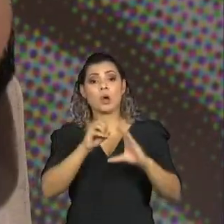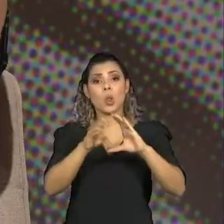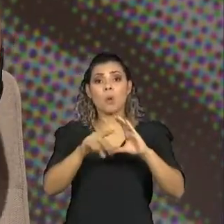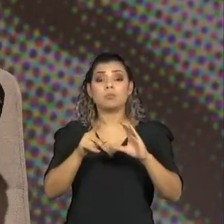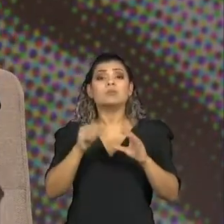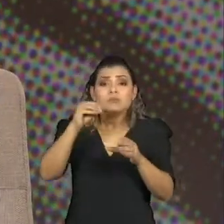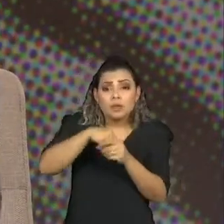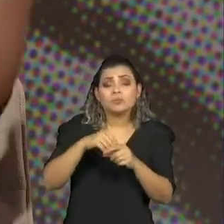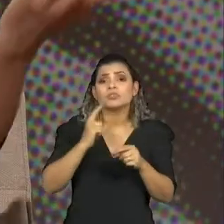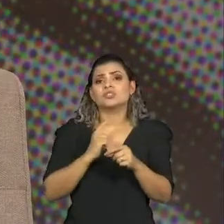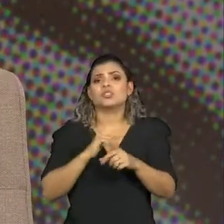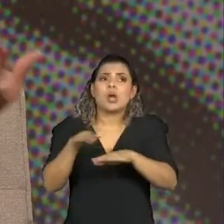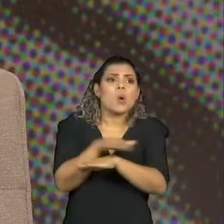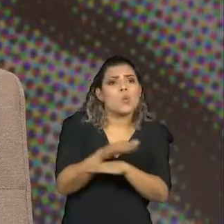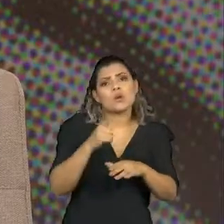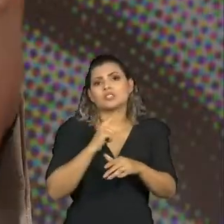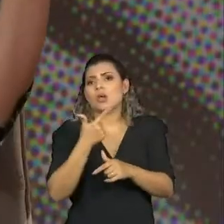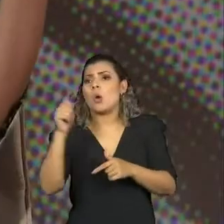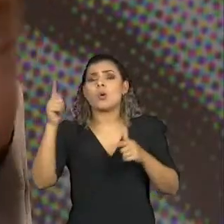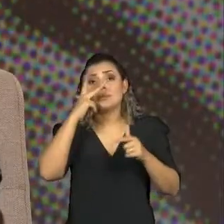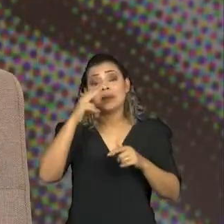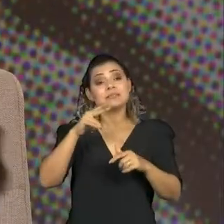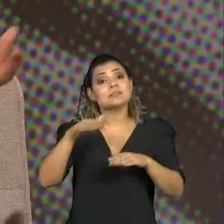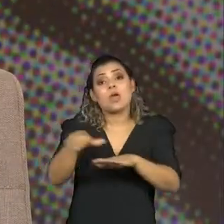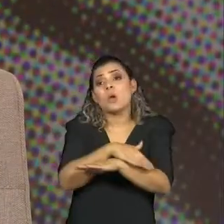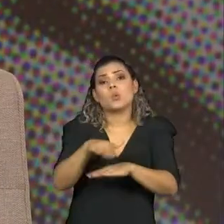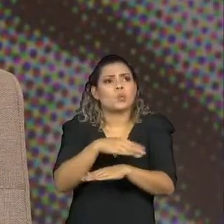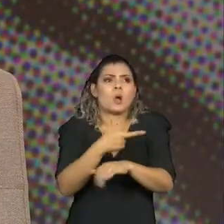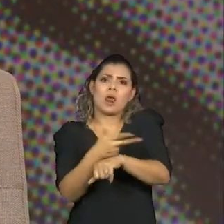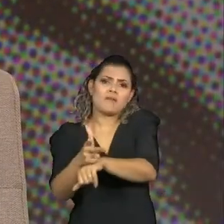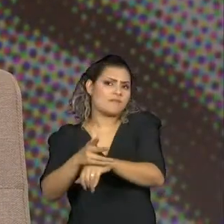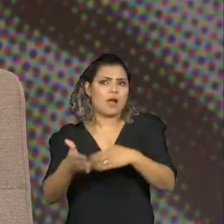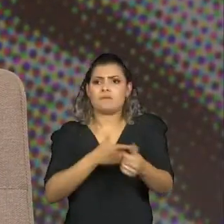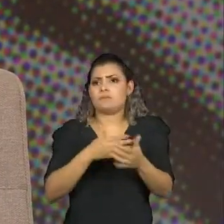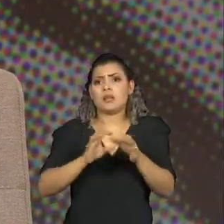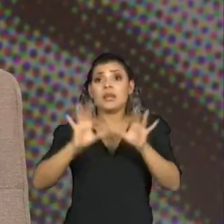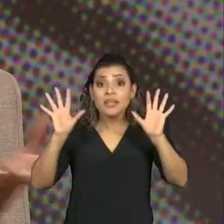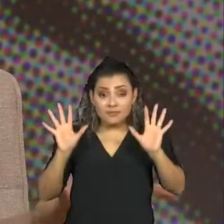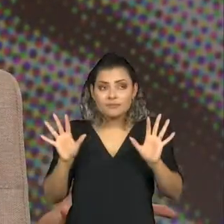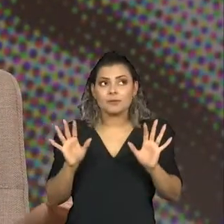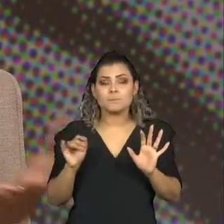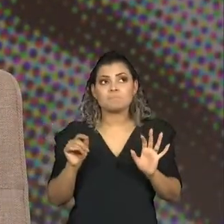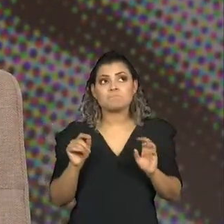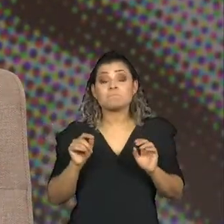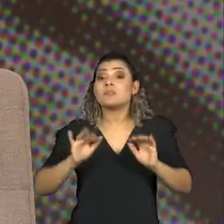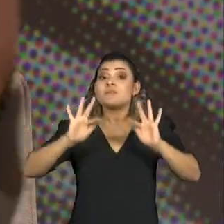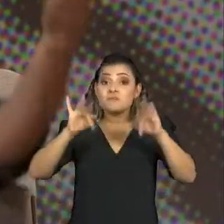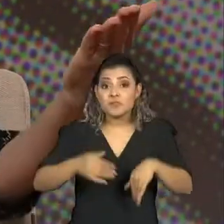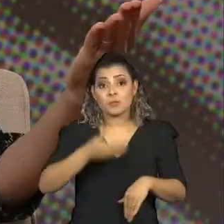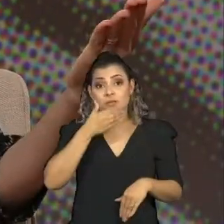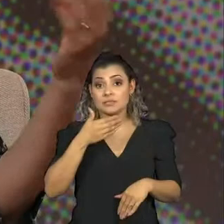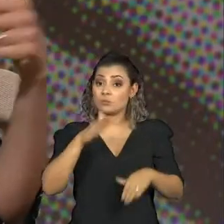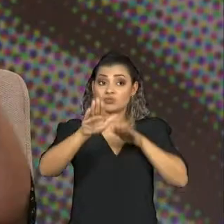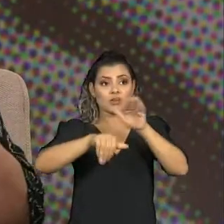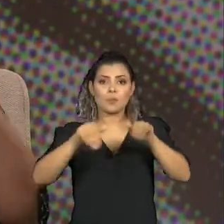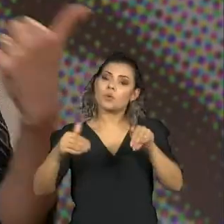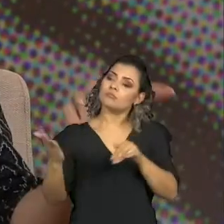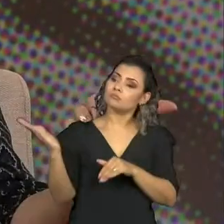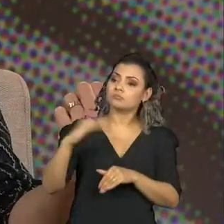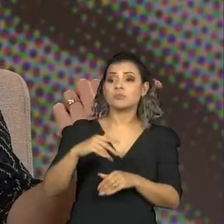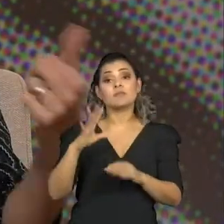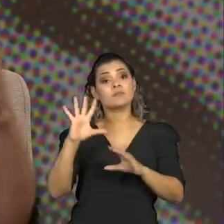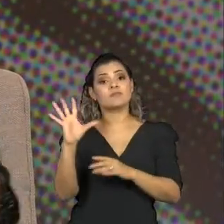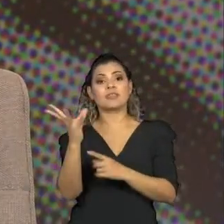tinha locação, rua, era sempre externa. E aí, no fim do ano, chamaram a gente para ir para